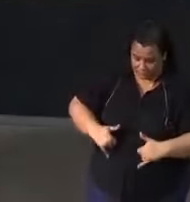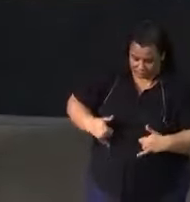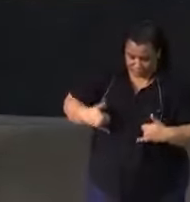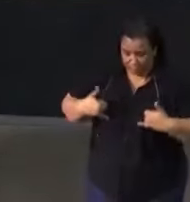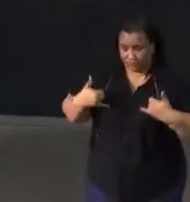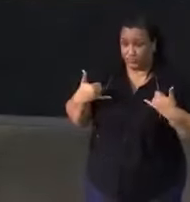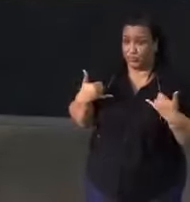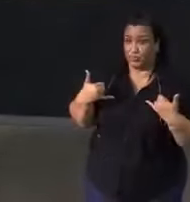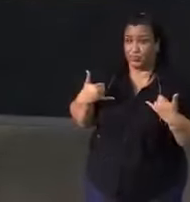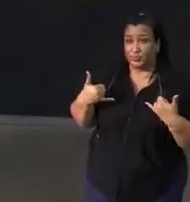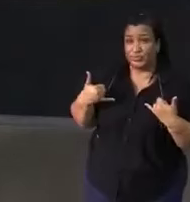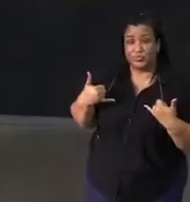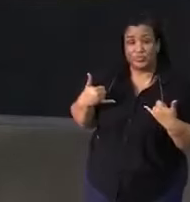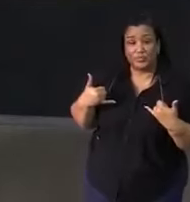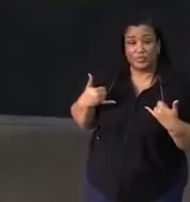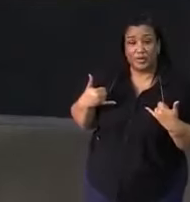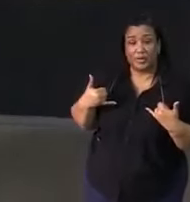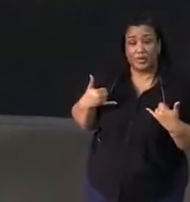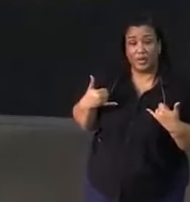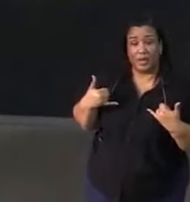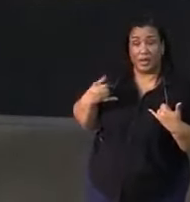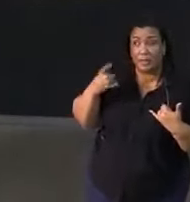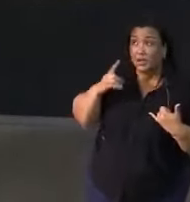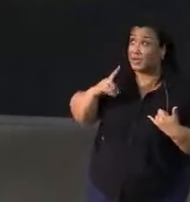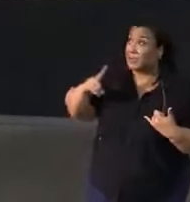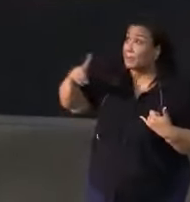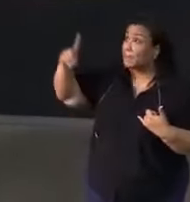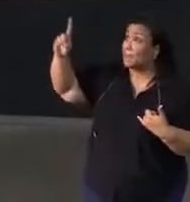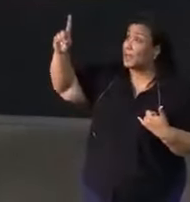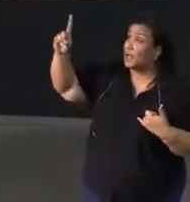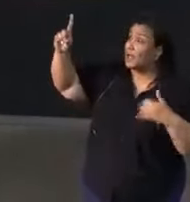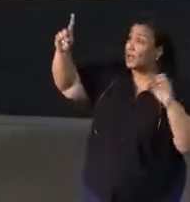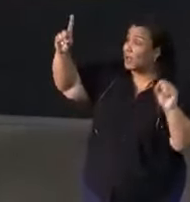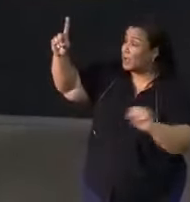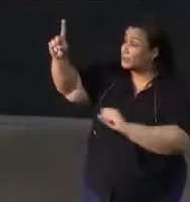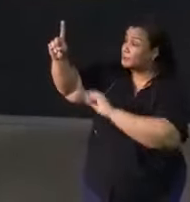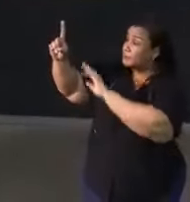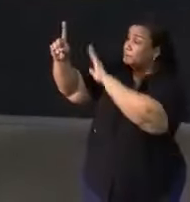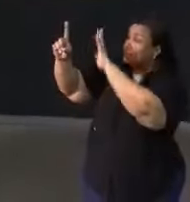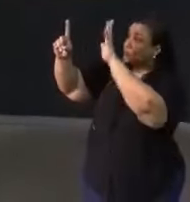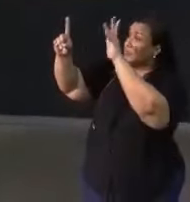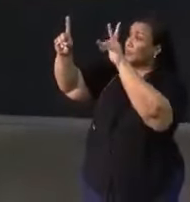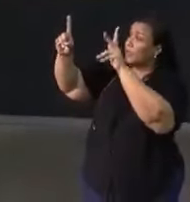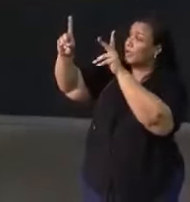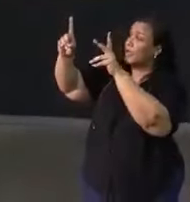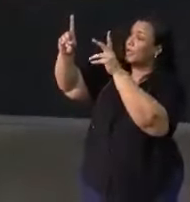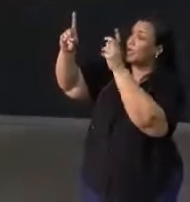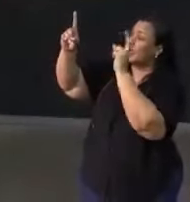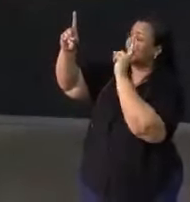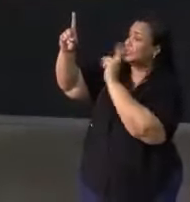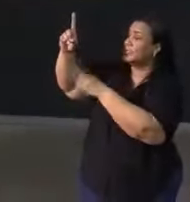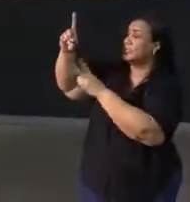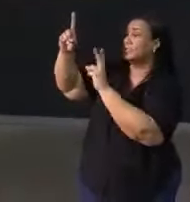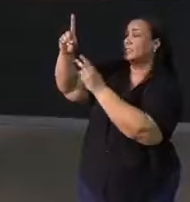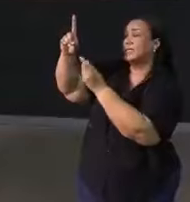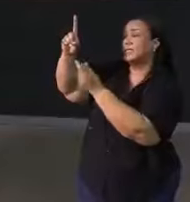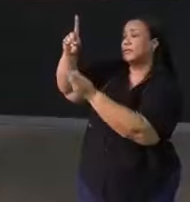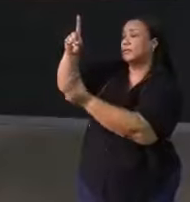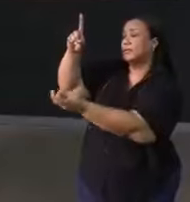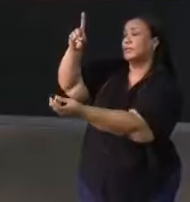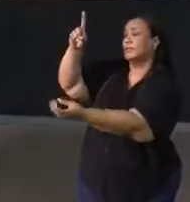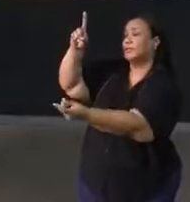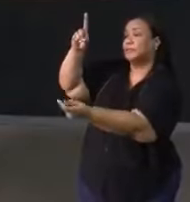altivez. Diga a Ele. A glória eternamente.